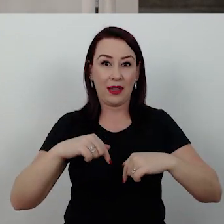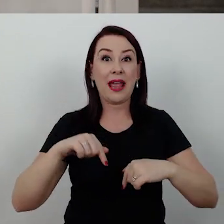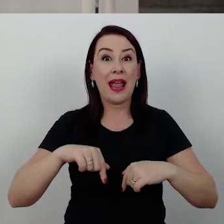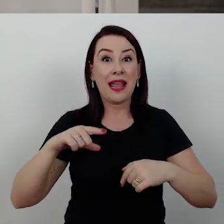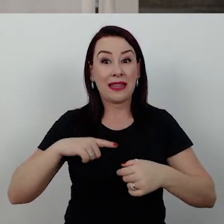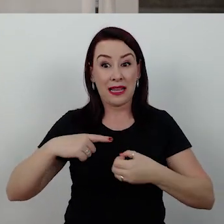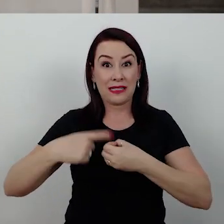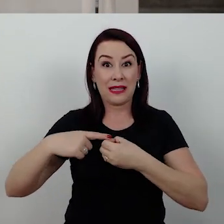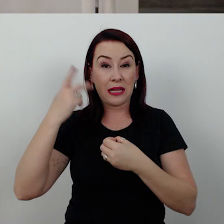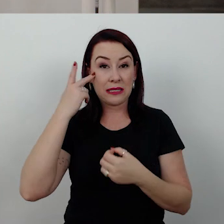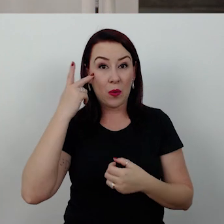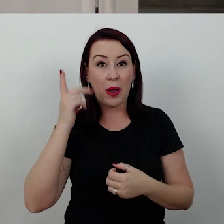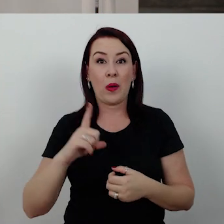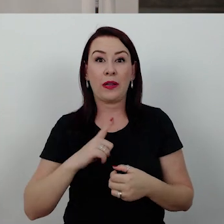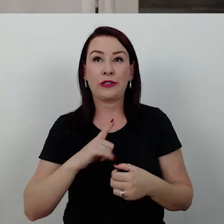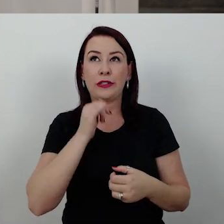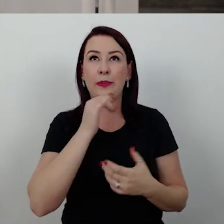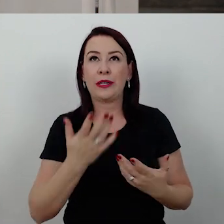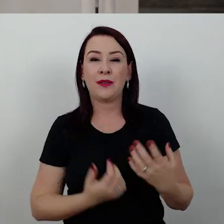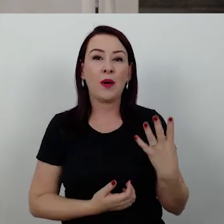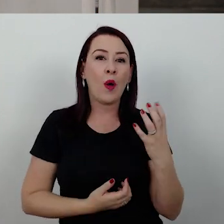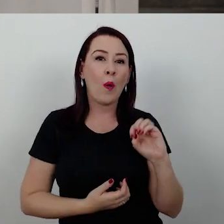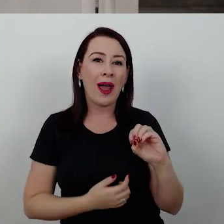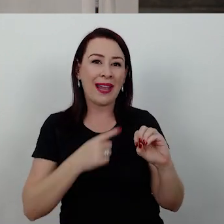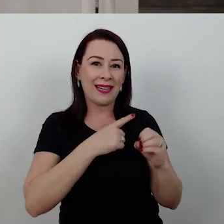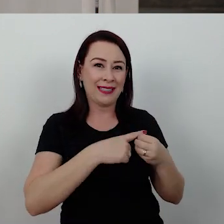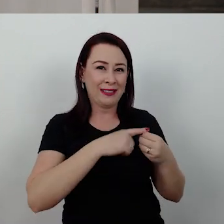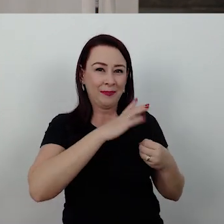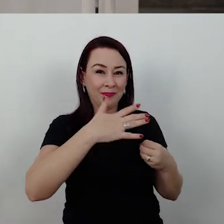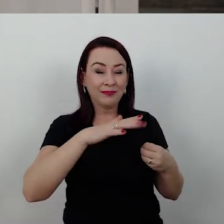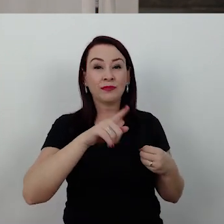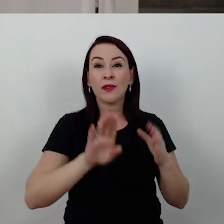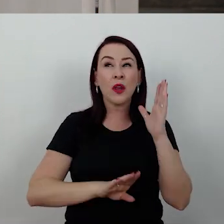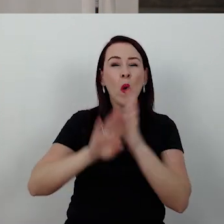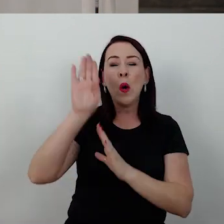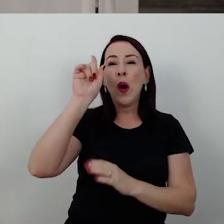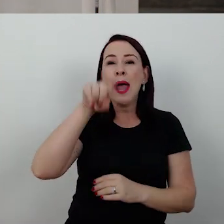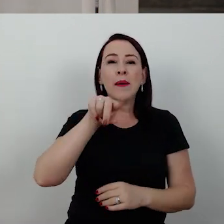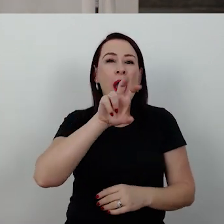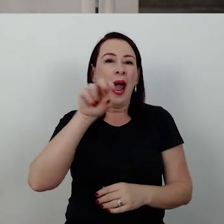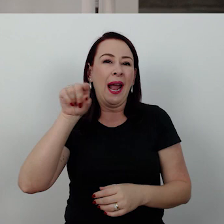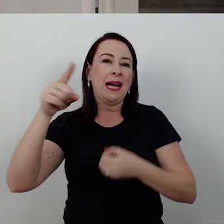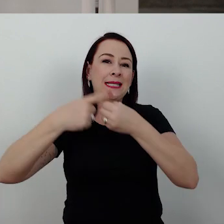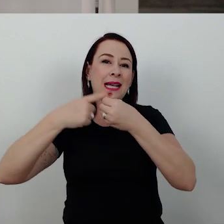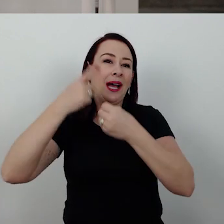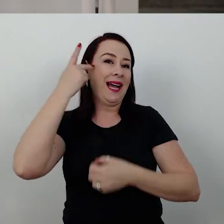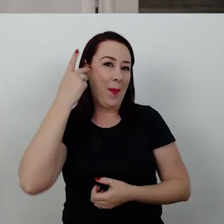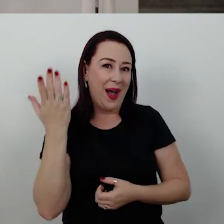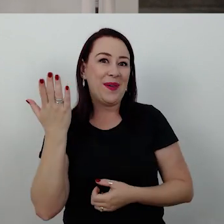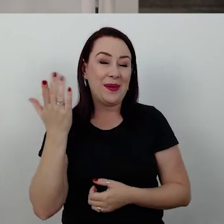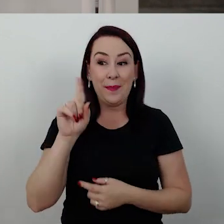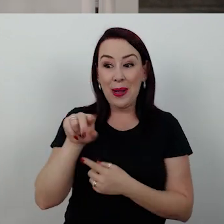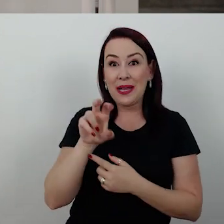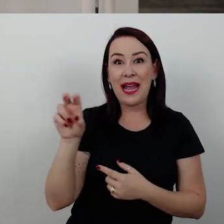que já existia. Então, de 40 produções por ano na cidade de Santos, eu pulei para 1.500 quase na cidade de São Paulo,